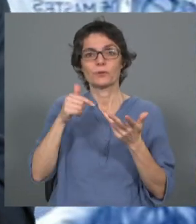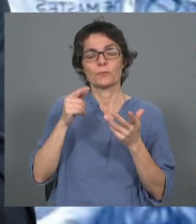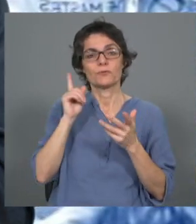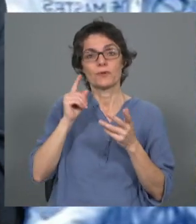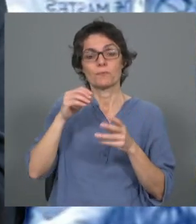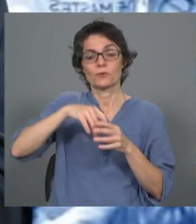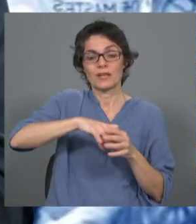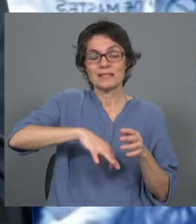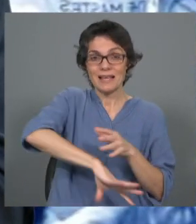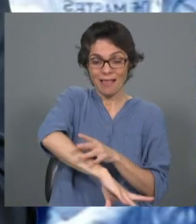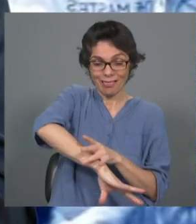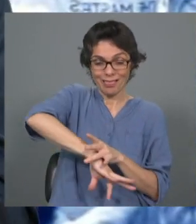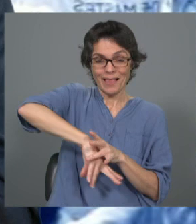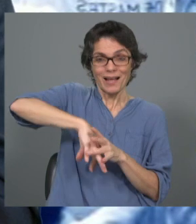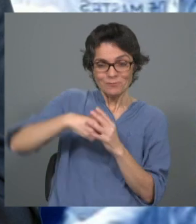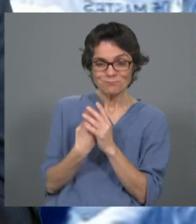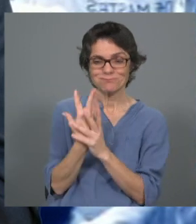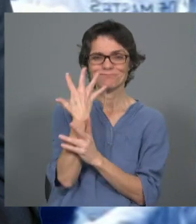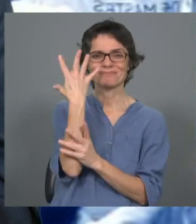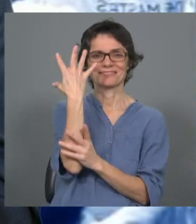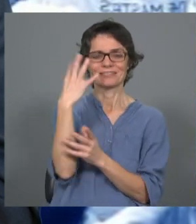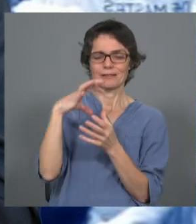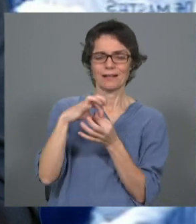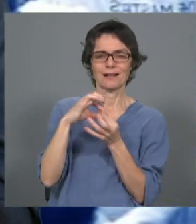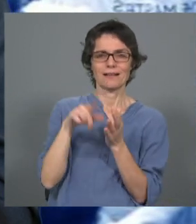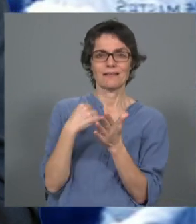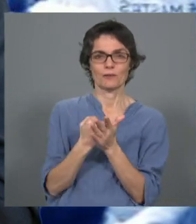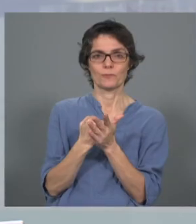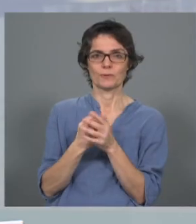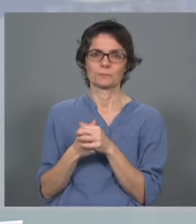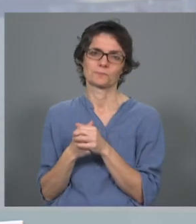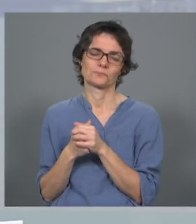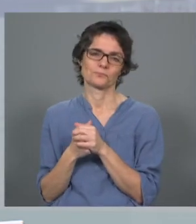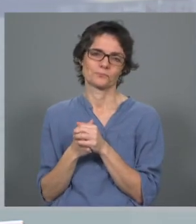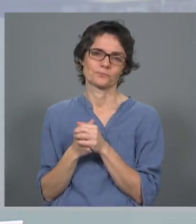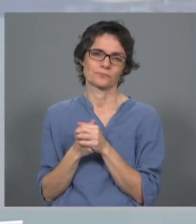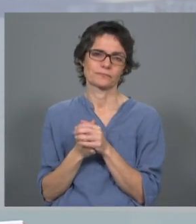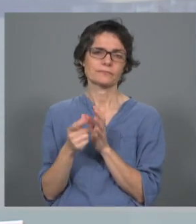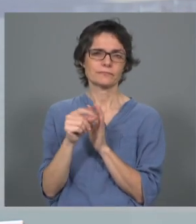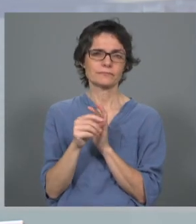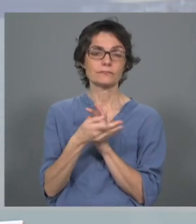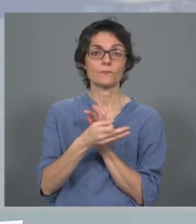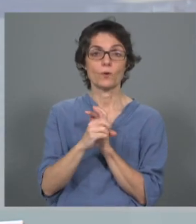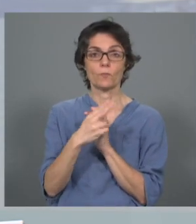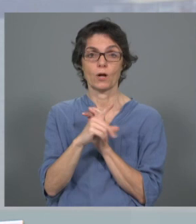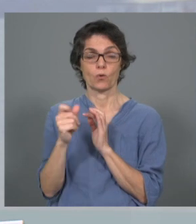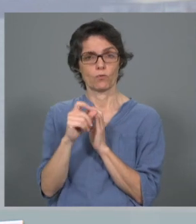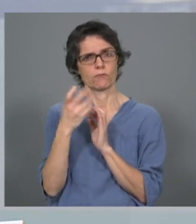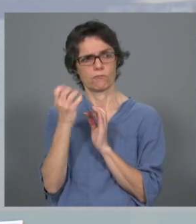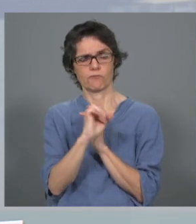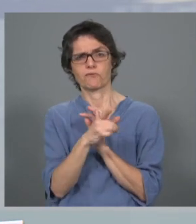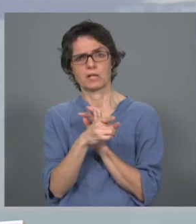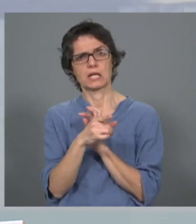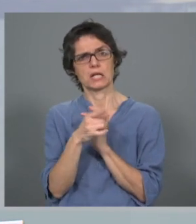e que isso depois nos ilumina, nos abre o novo caminho. E depois estas características também de Paulo com o seu background cultural, que se revela um